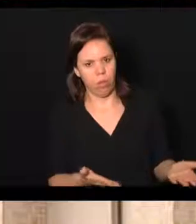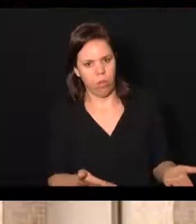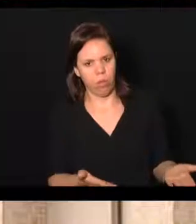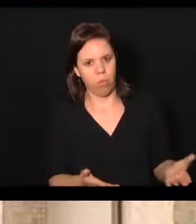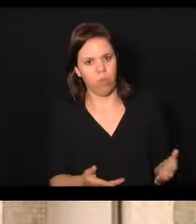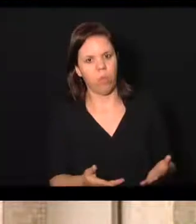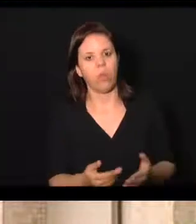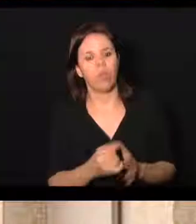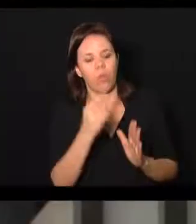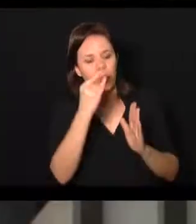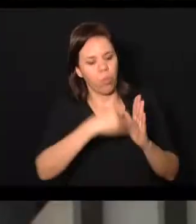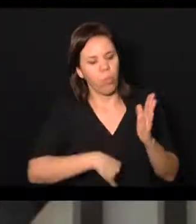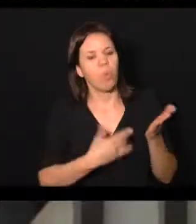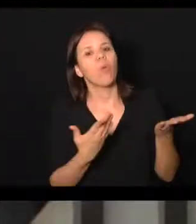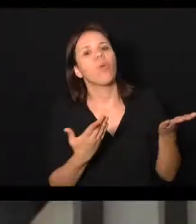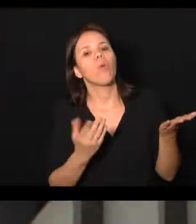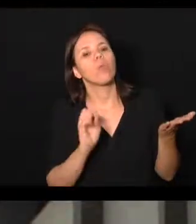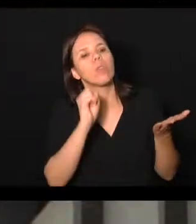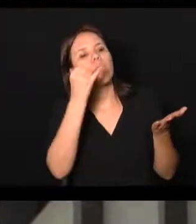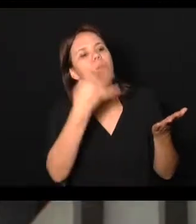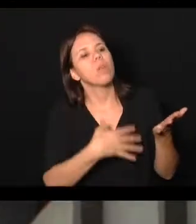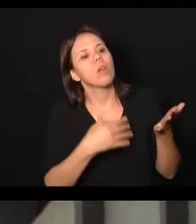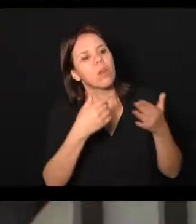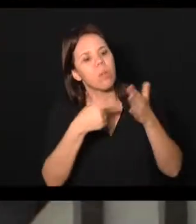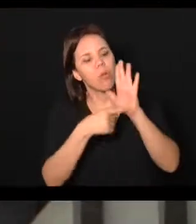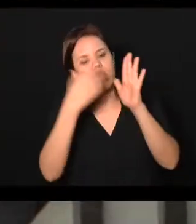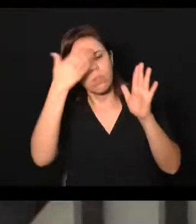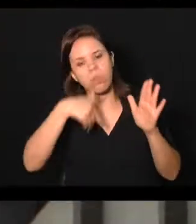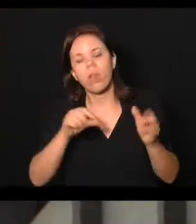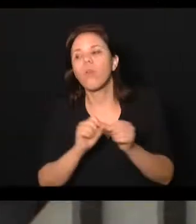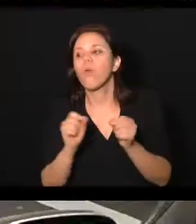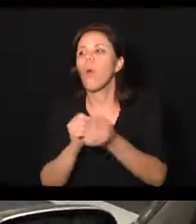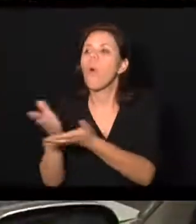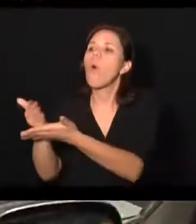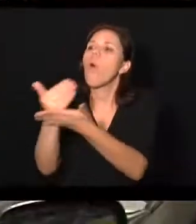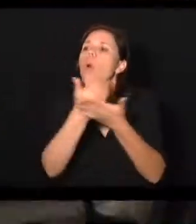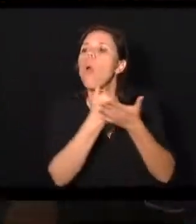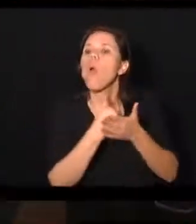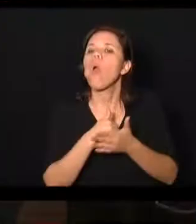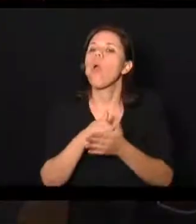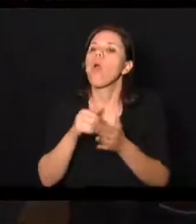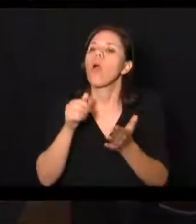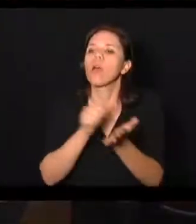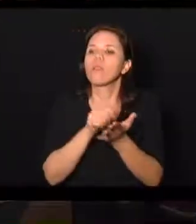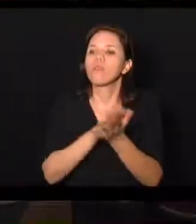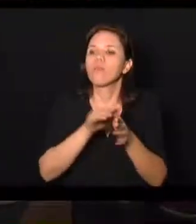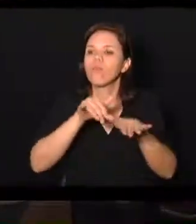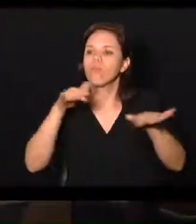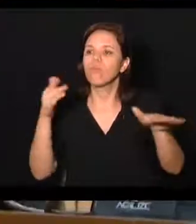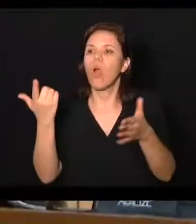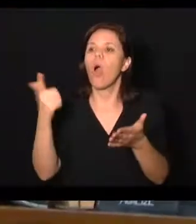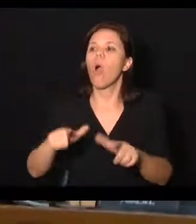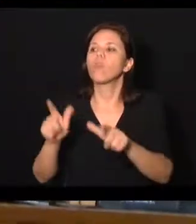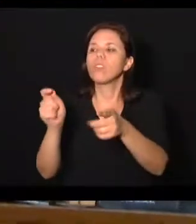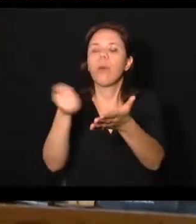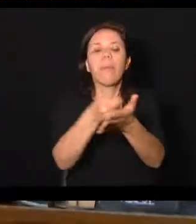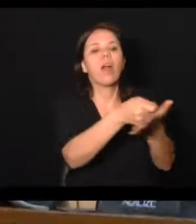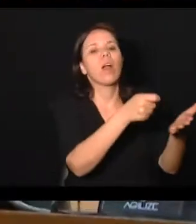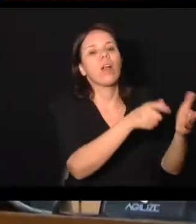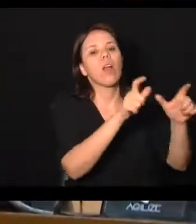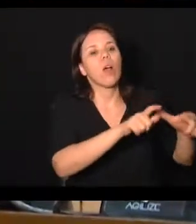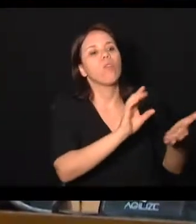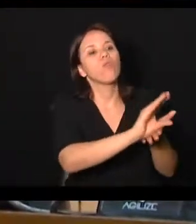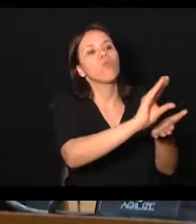relatório quadrimestral com a prestação de contas dos recursos arrecadados e a sua destinação. O autor fala